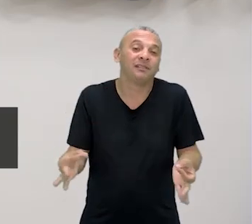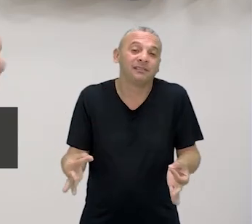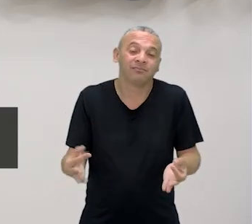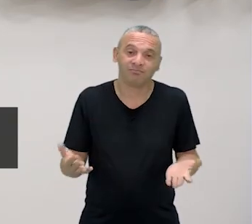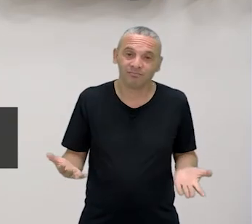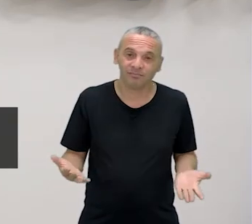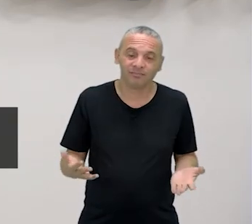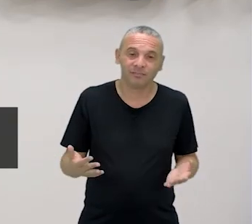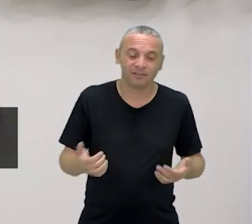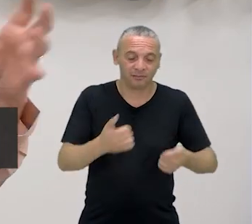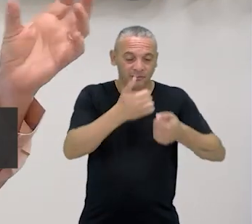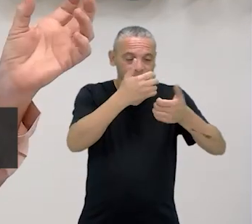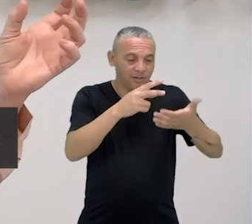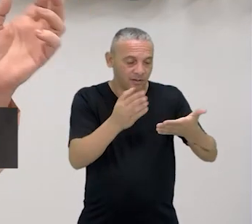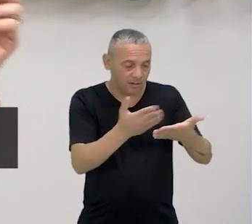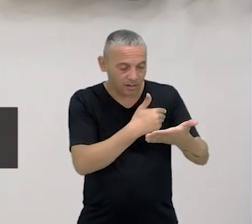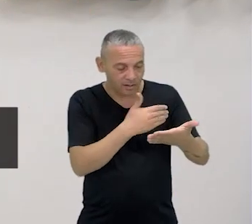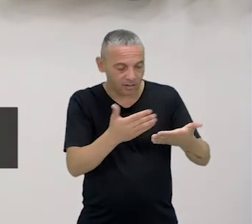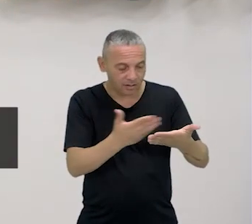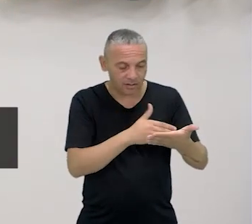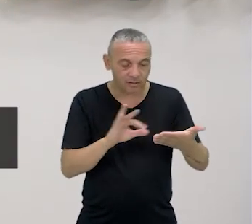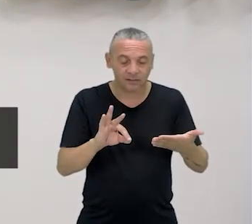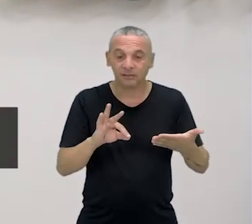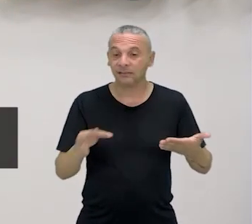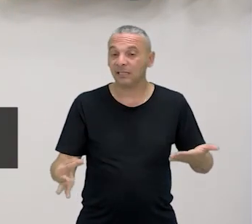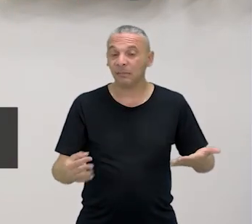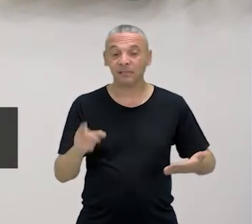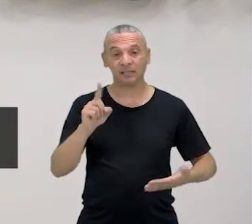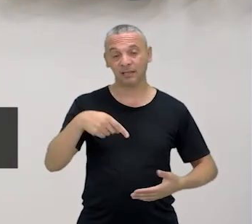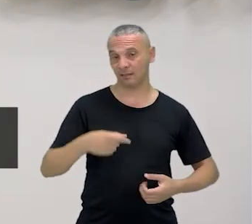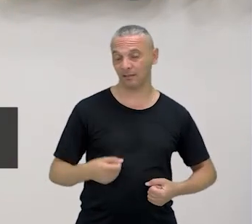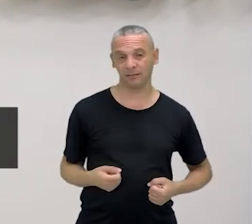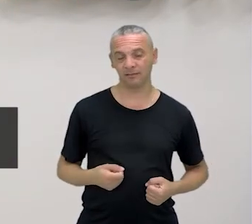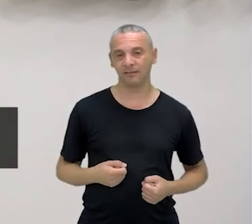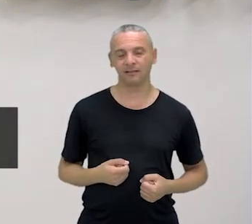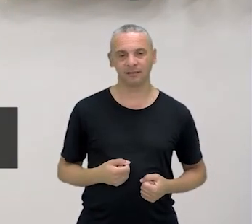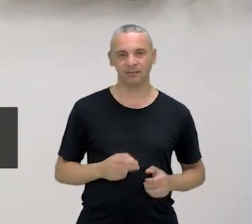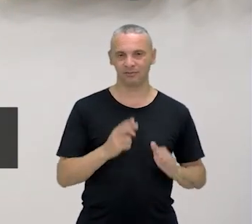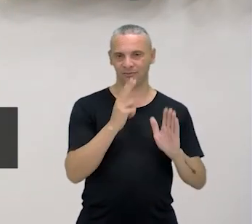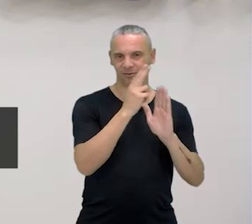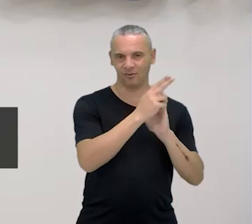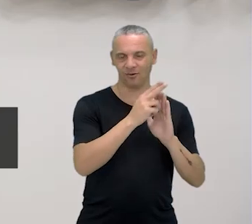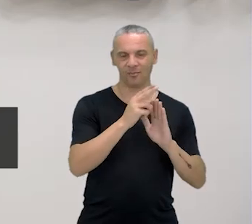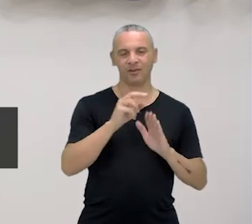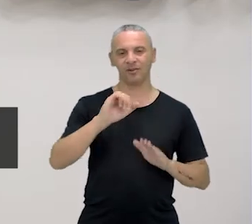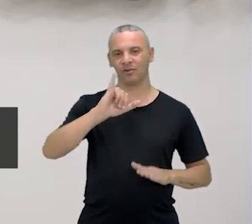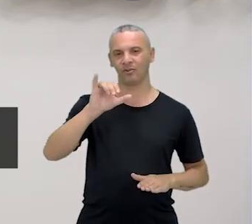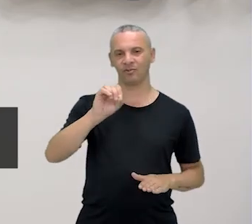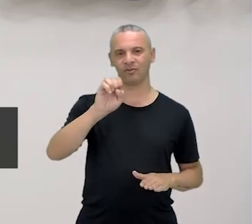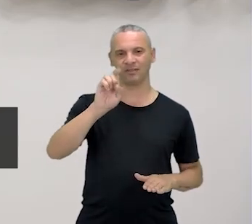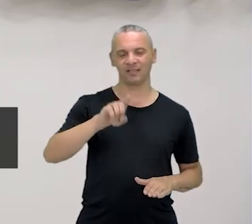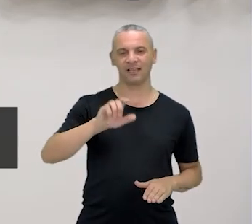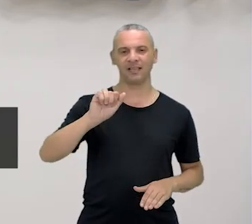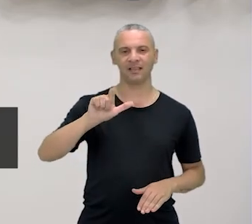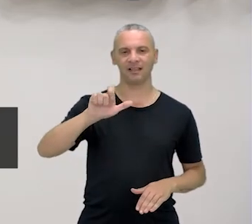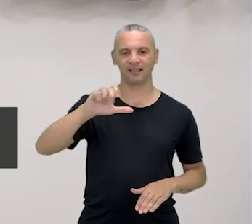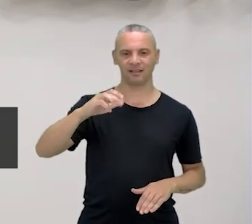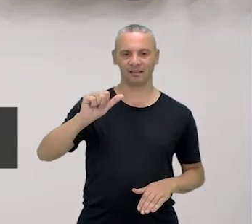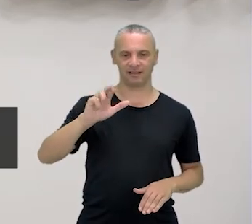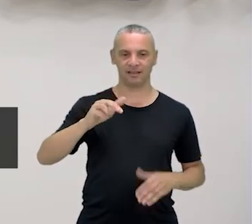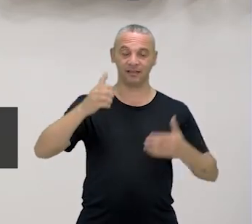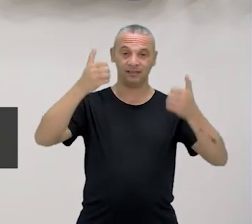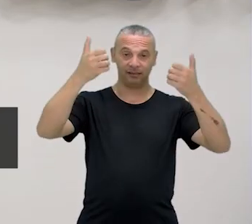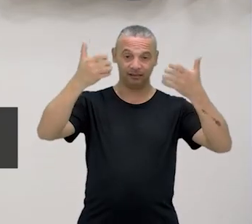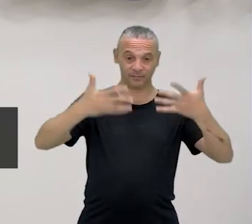porque é uma história, se a gente perceber, é uma narrativa muito linear. Inclusive, ele fala até nos capítulos, né, que primeiro tem a posse, deixa eu me